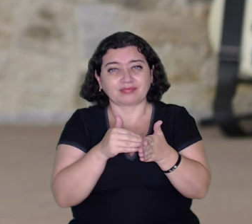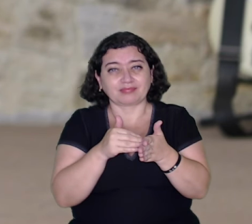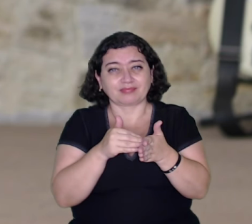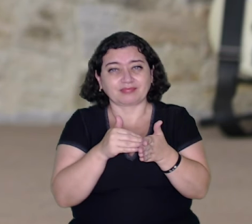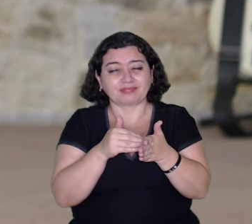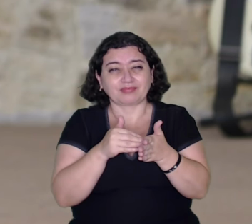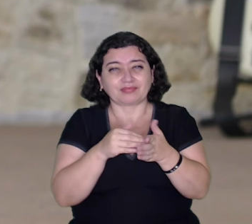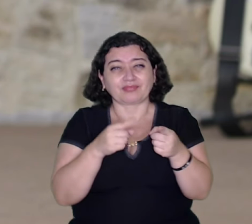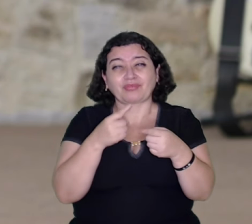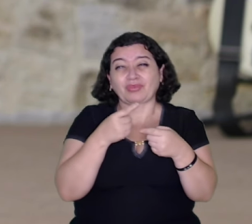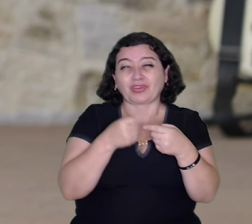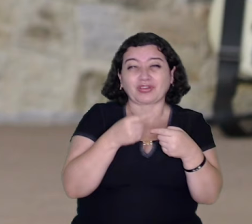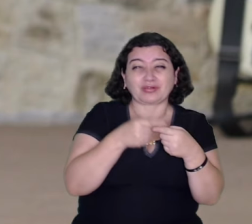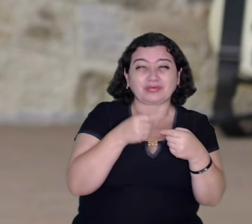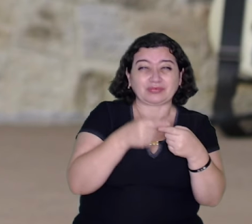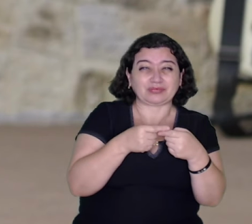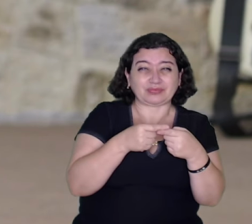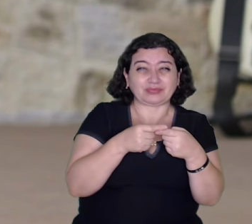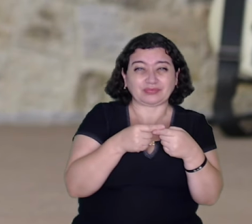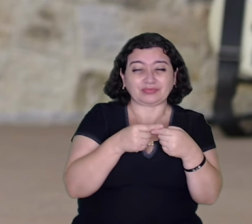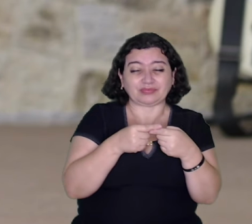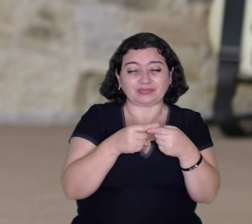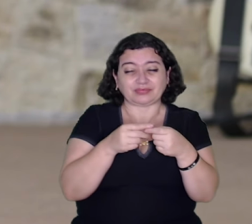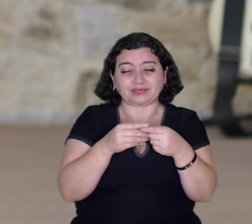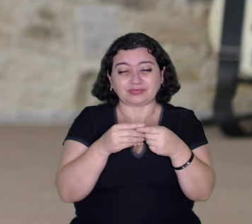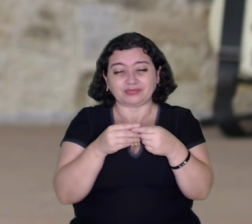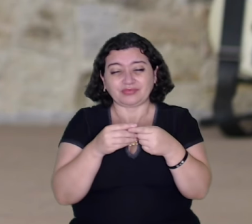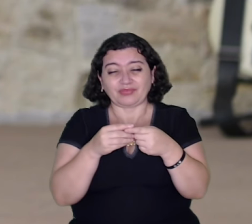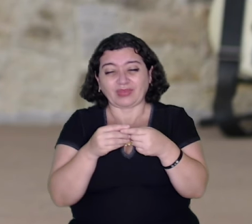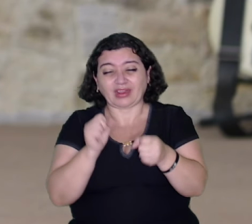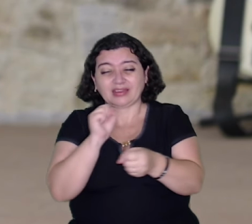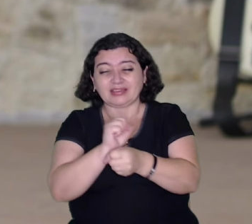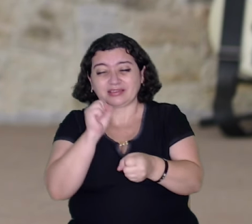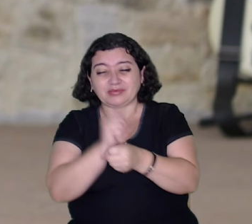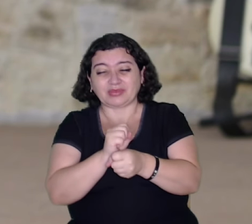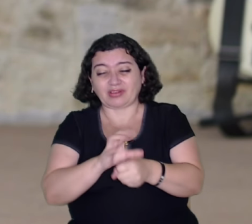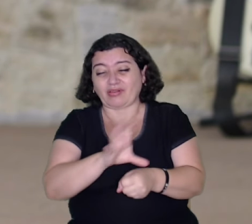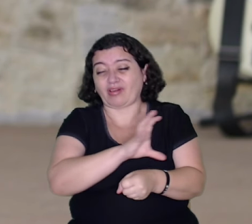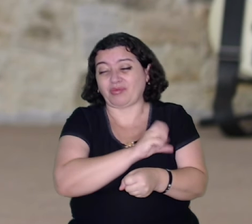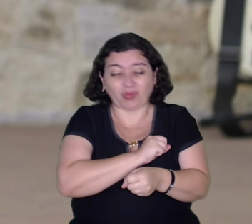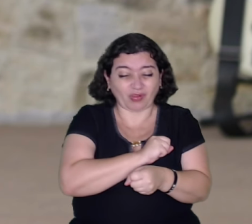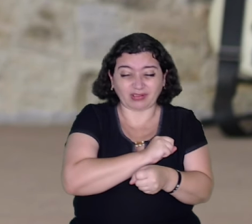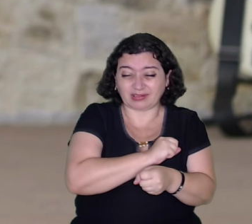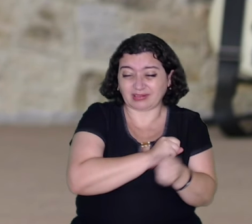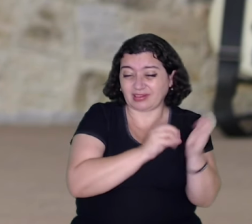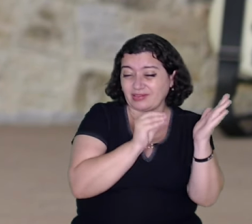por um evento de desamor, carregando uma mágoa no coração,